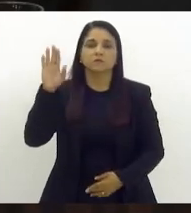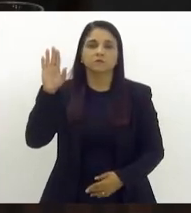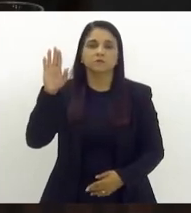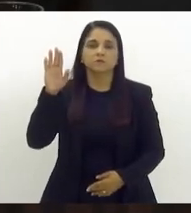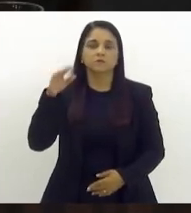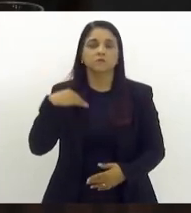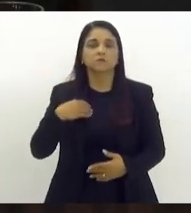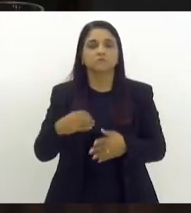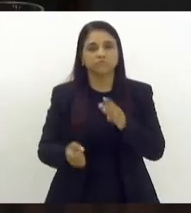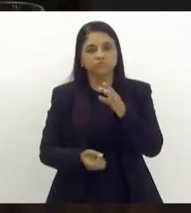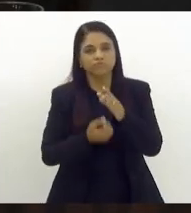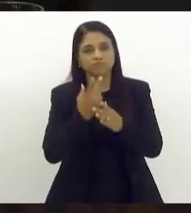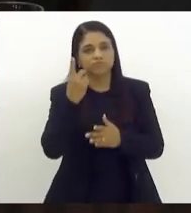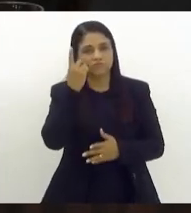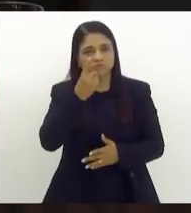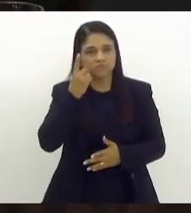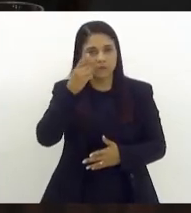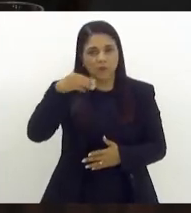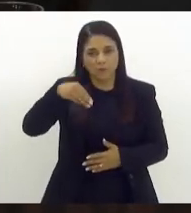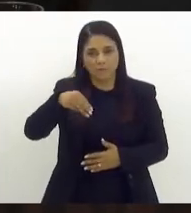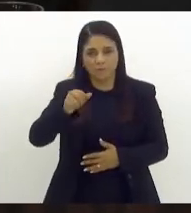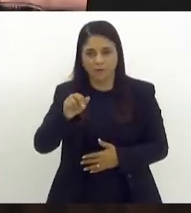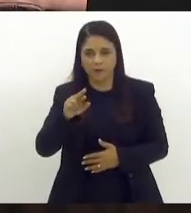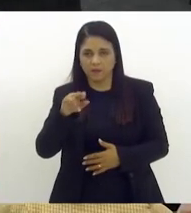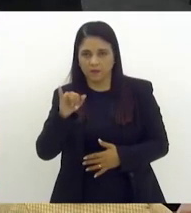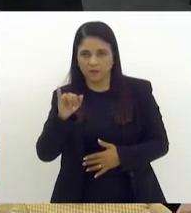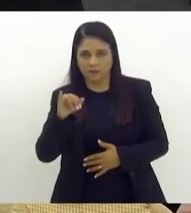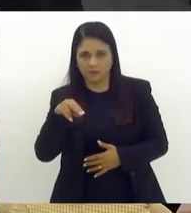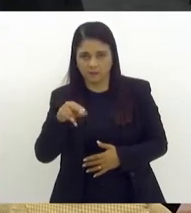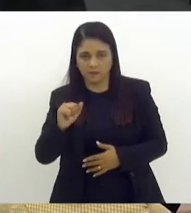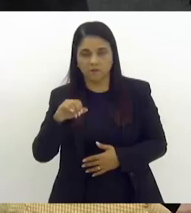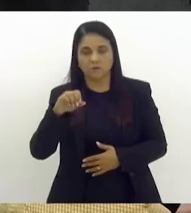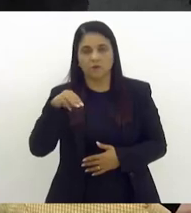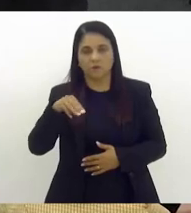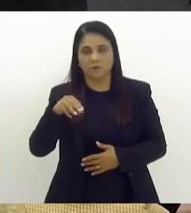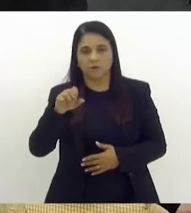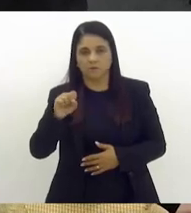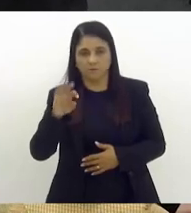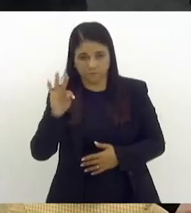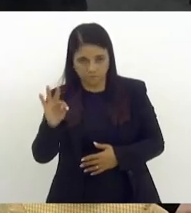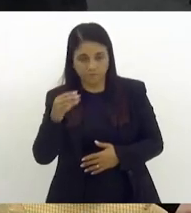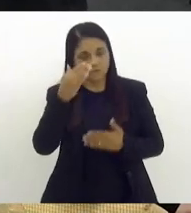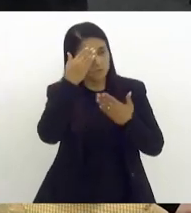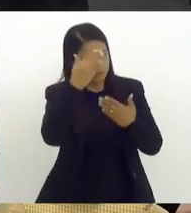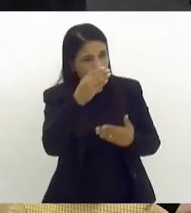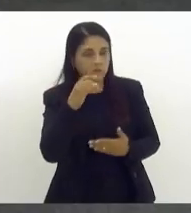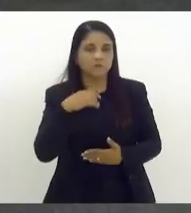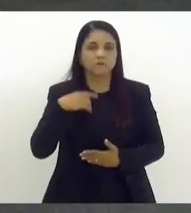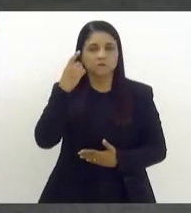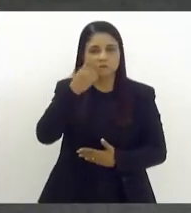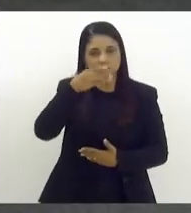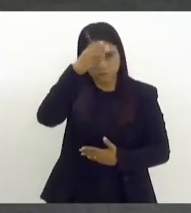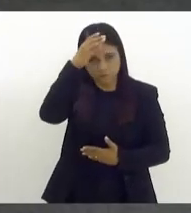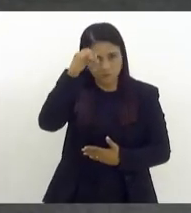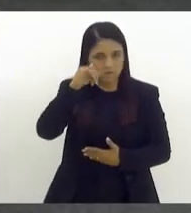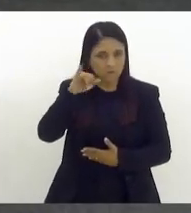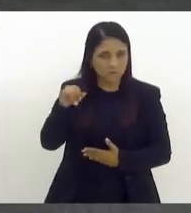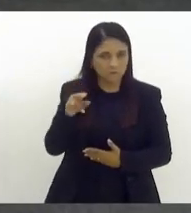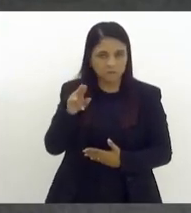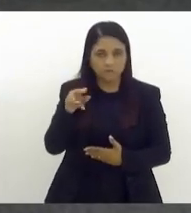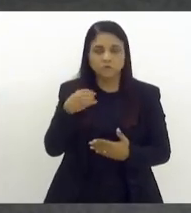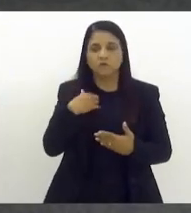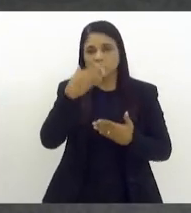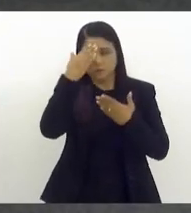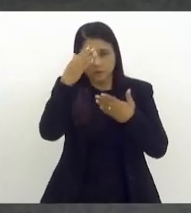da proposta. Obrigada, presidente Tia Ju. Quero agradecer aqui pelo debate, a